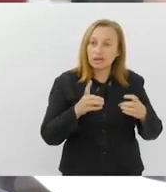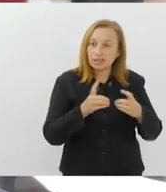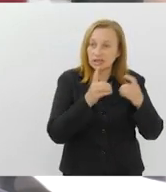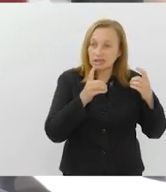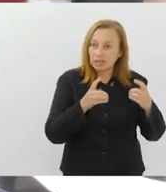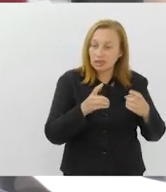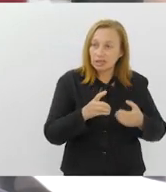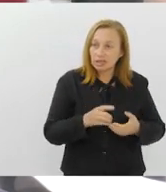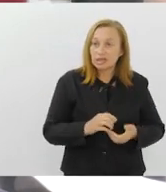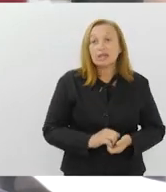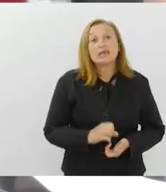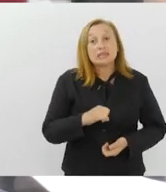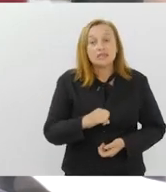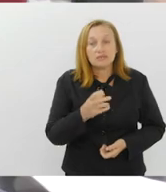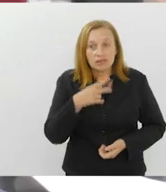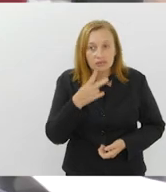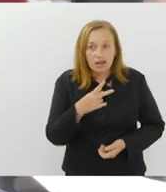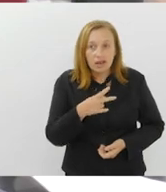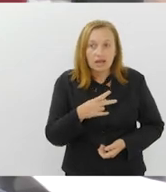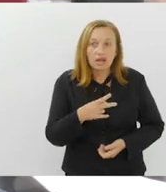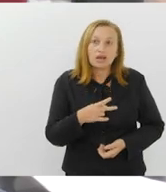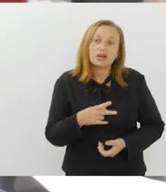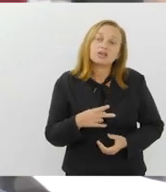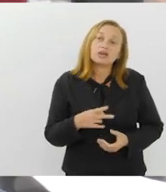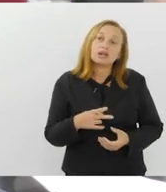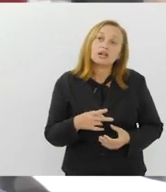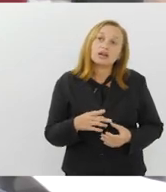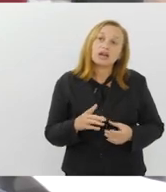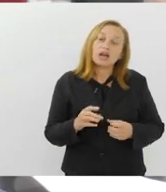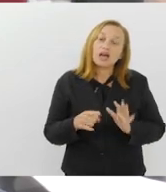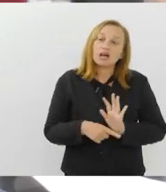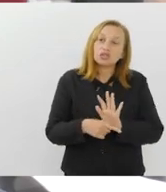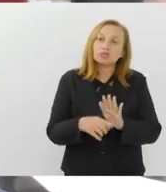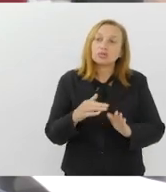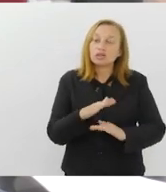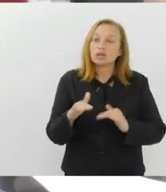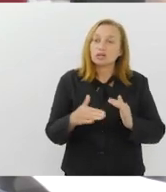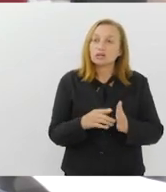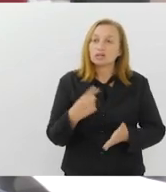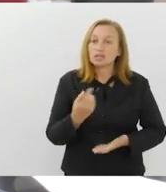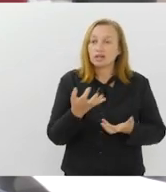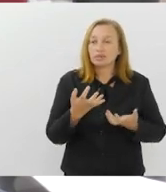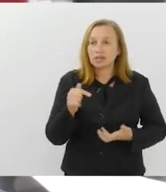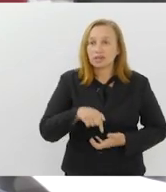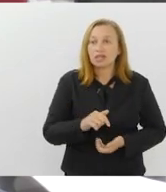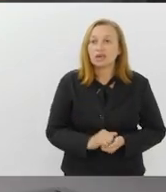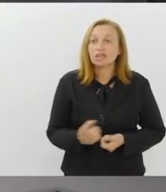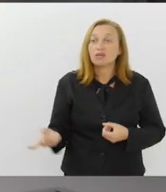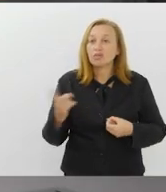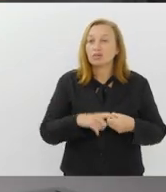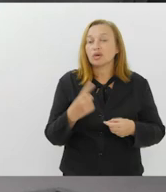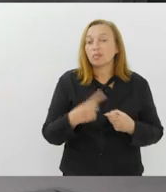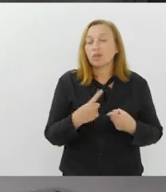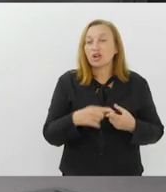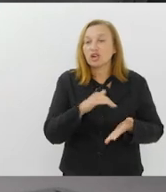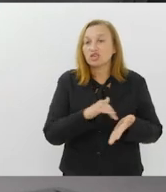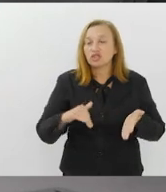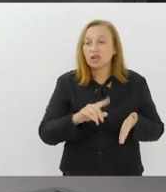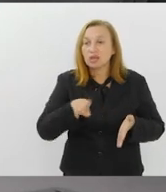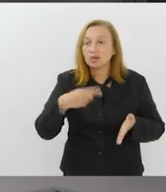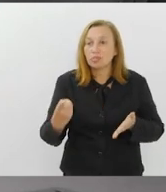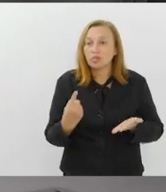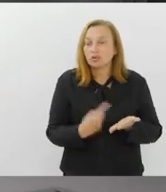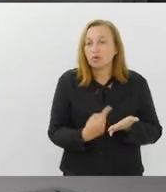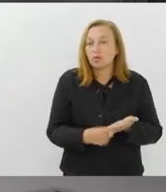você me falar que isso atende plenamente aquilo que acho que todos nós estamos querendo aqui. E retornar com quem estiraram depois do acordo